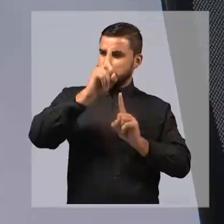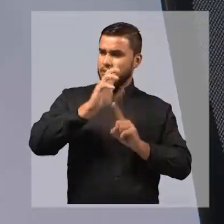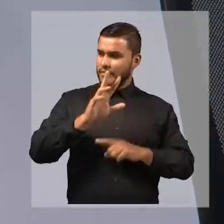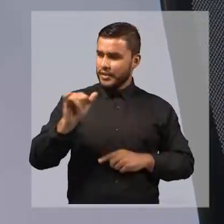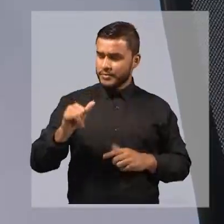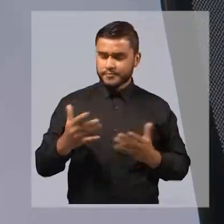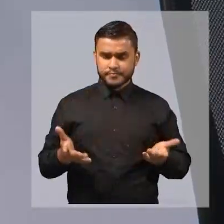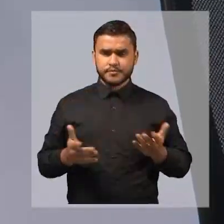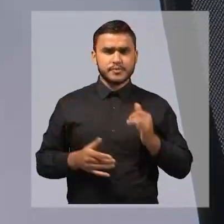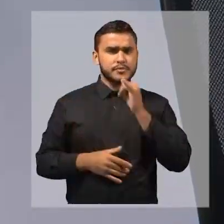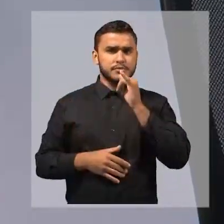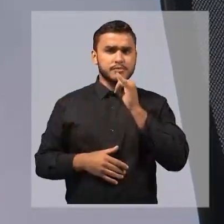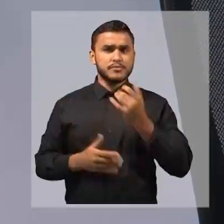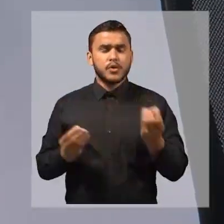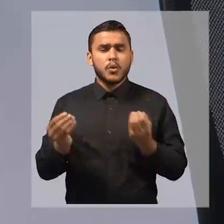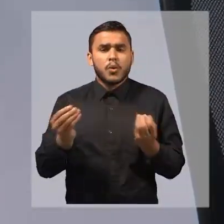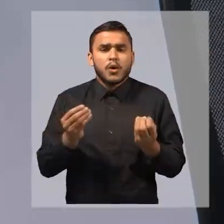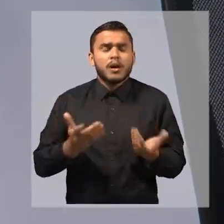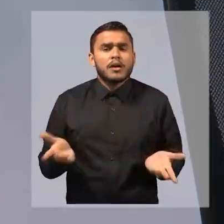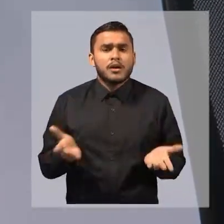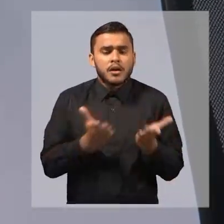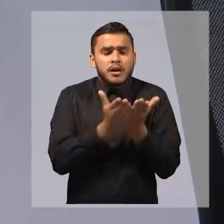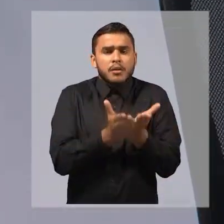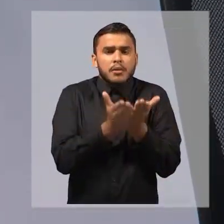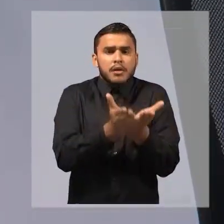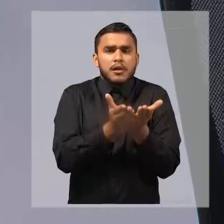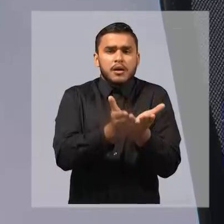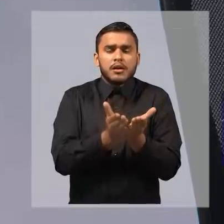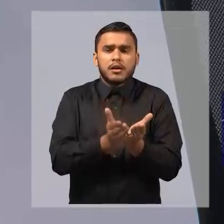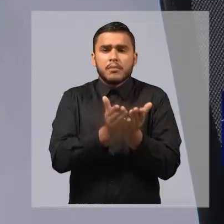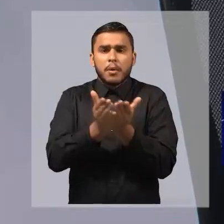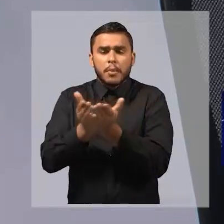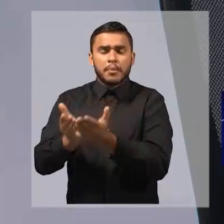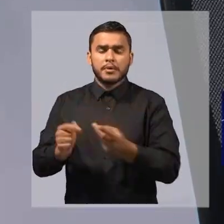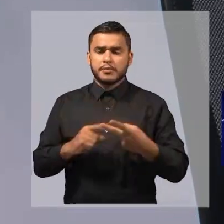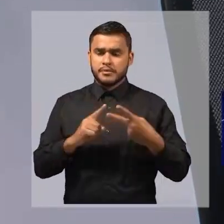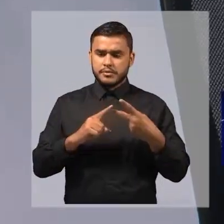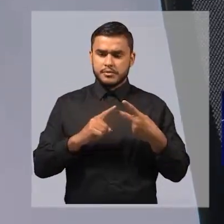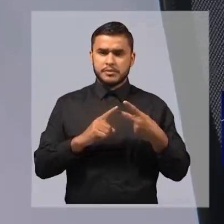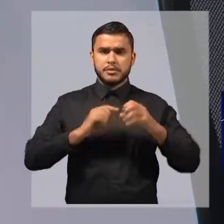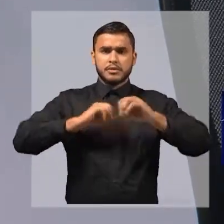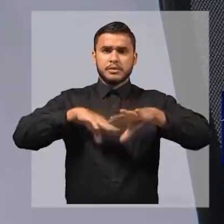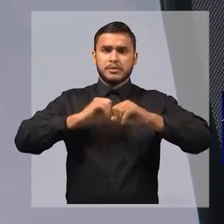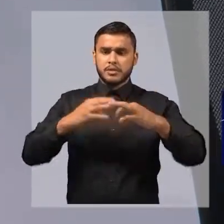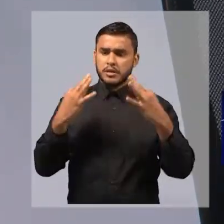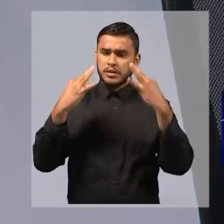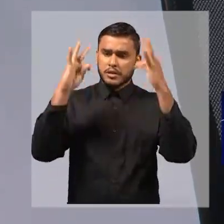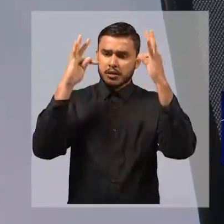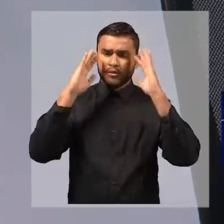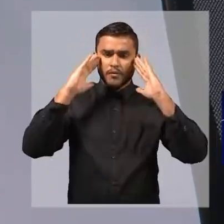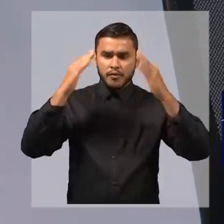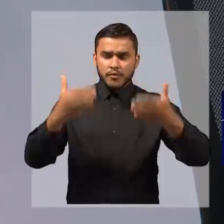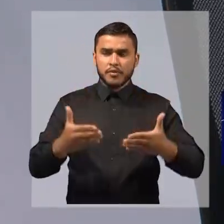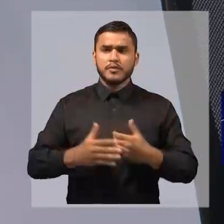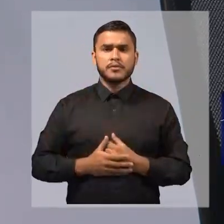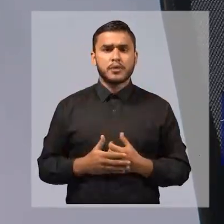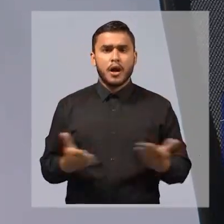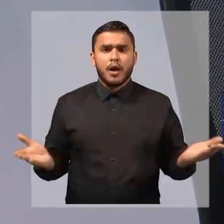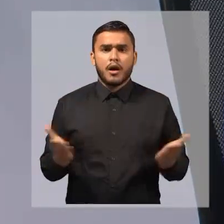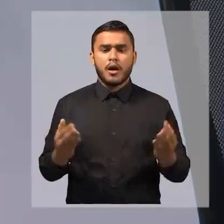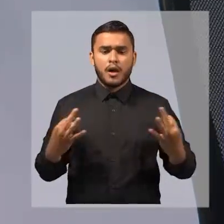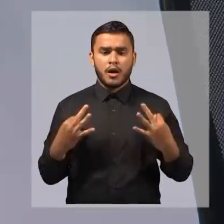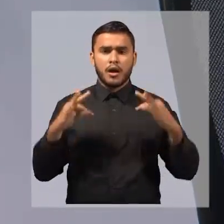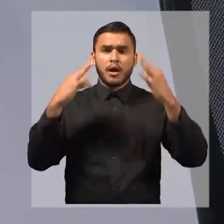que seria investimento, o que é que nós estamos fazendo, por exemplo, na indústria naval? O que é que nós estamos fazendo, por exemplo, na educação, pensando na tecnologia e